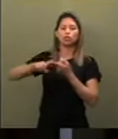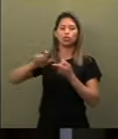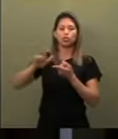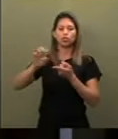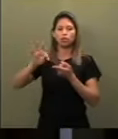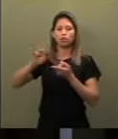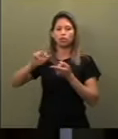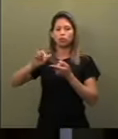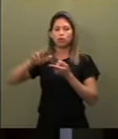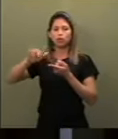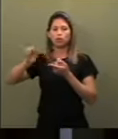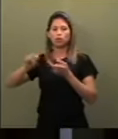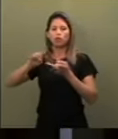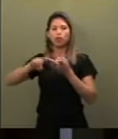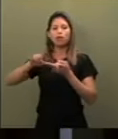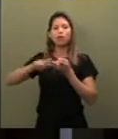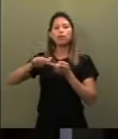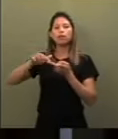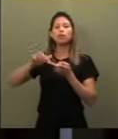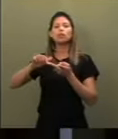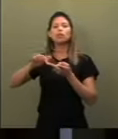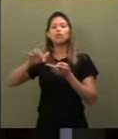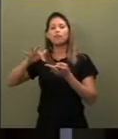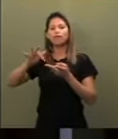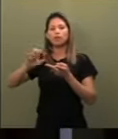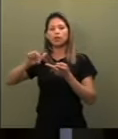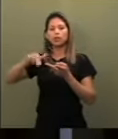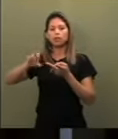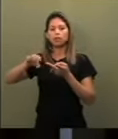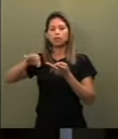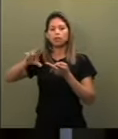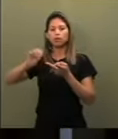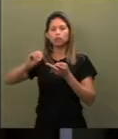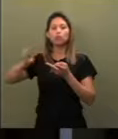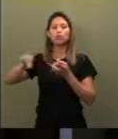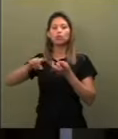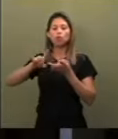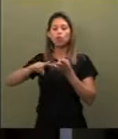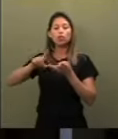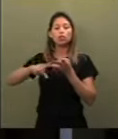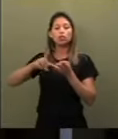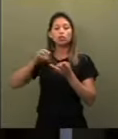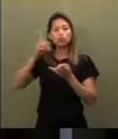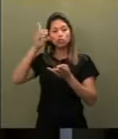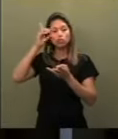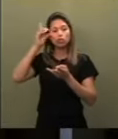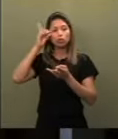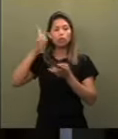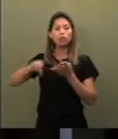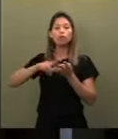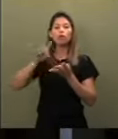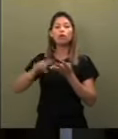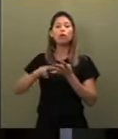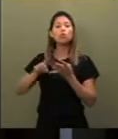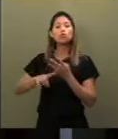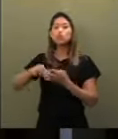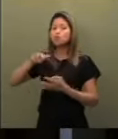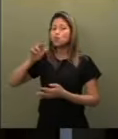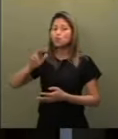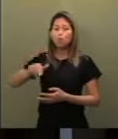Luiz, Café Filho, Fernando Collor e Dilma Rousseff. Mas nunca se abriu, nunca